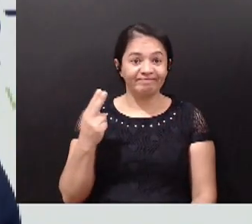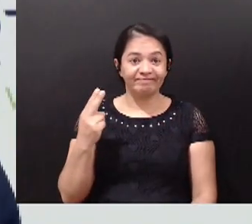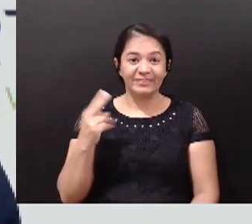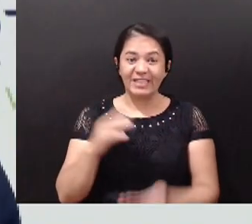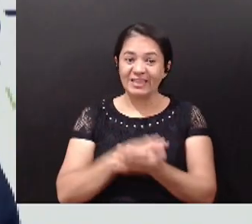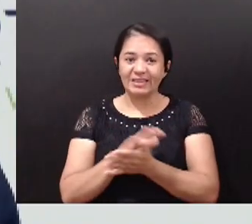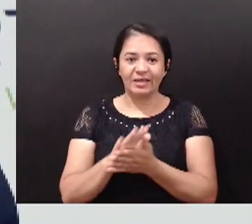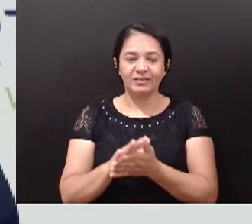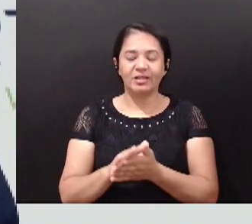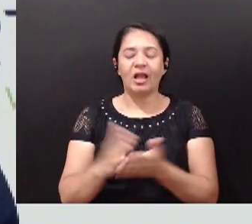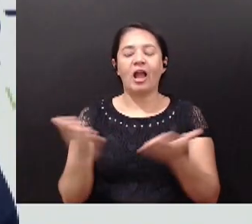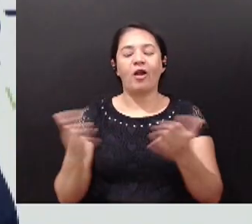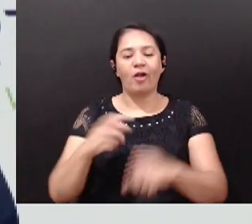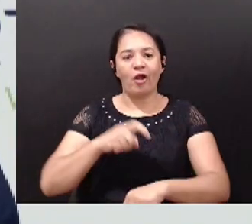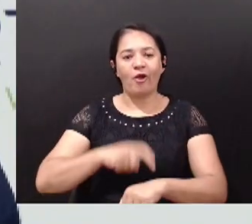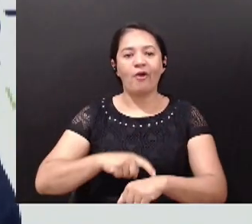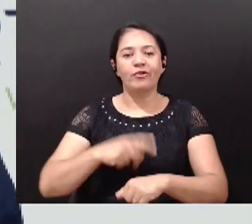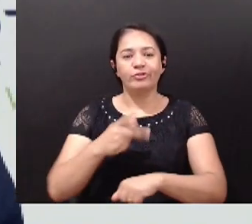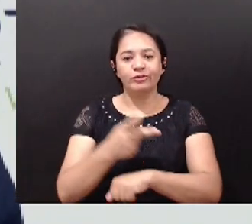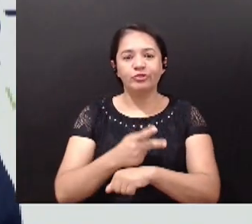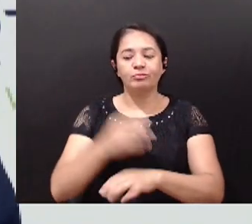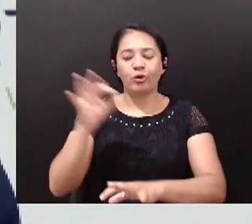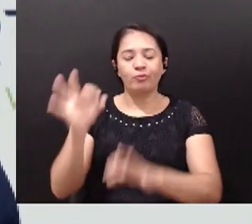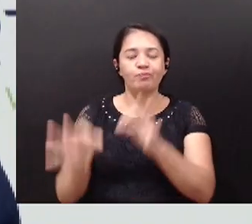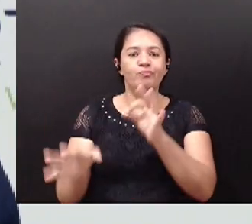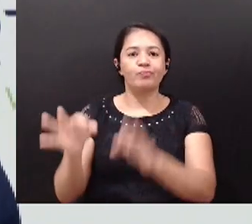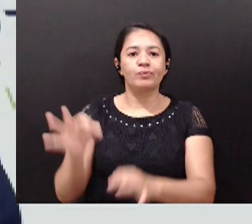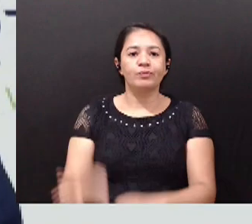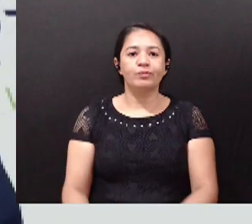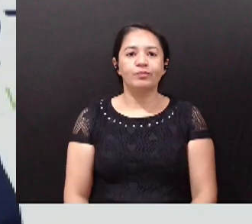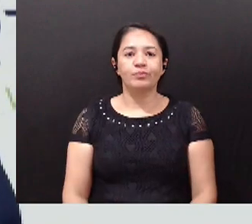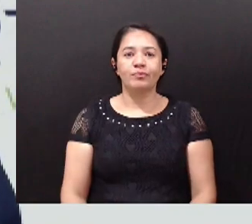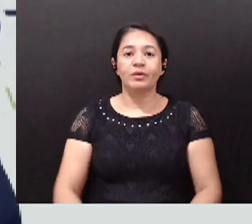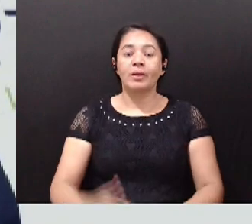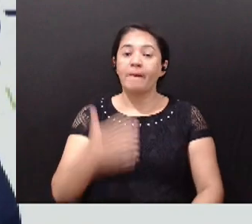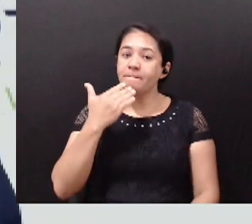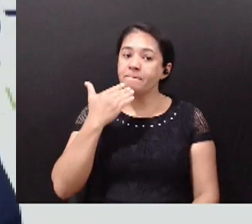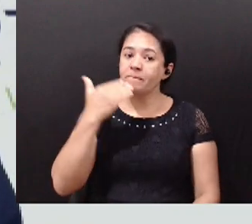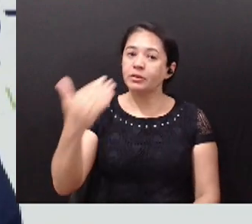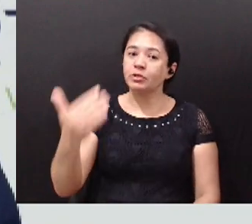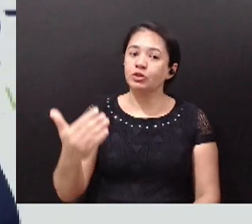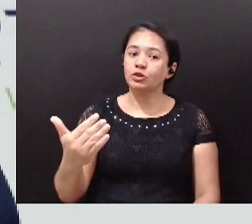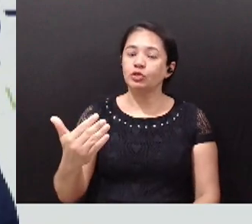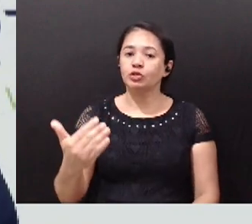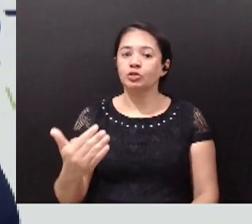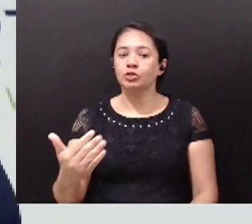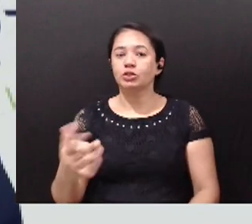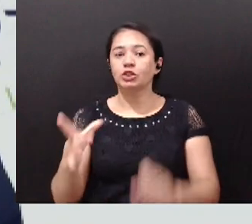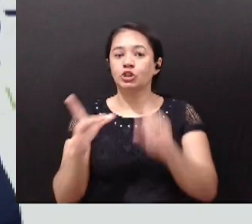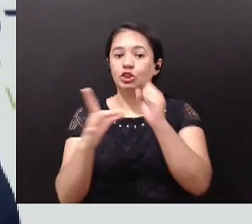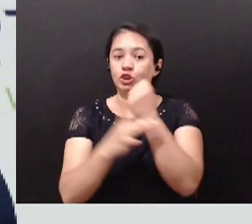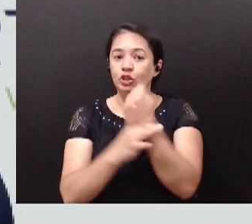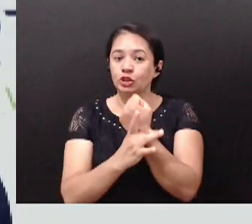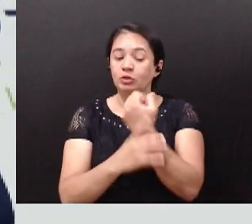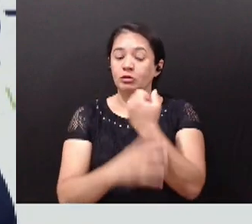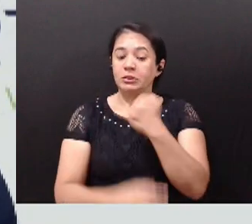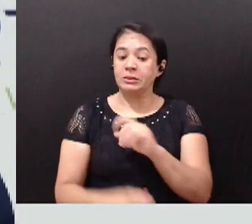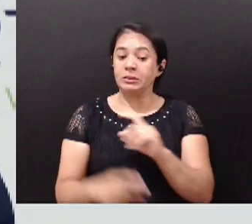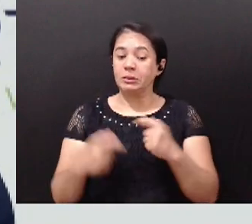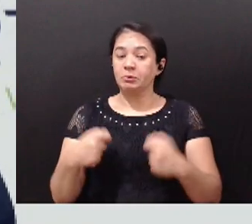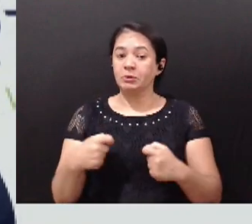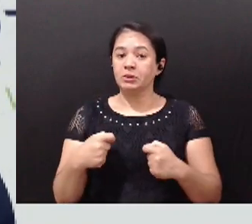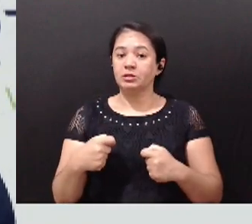de buscar o judiciário. Fazer um pedido, às vezes um mandado de segurança, quando couber. Se não couber o mandado